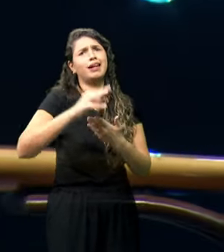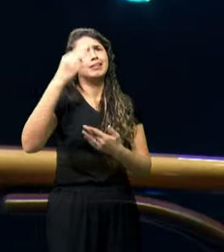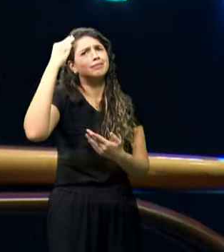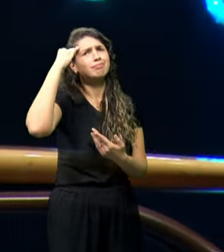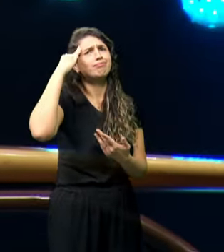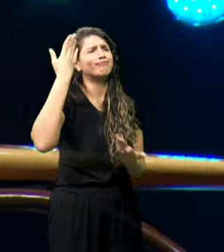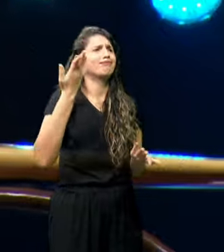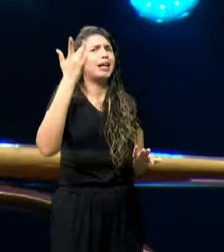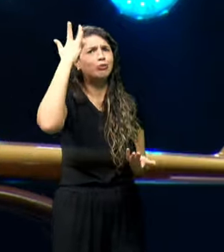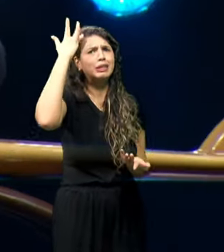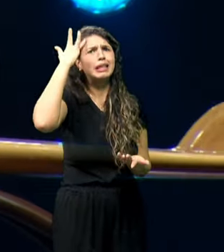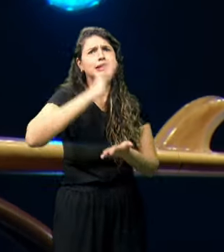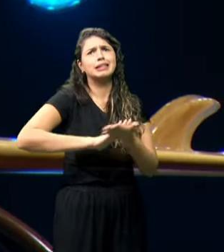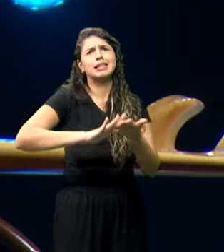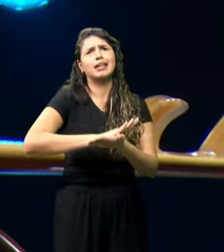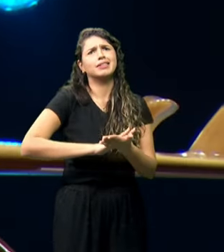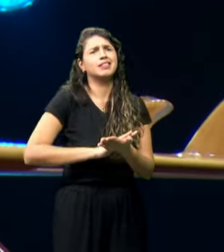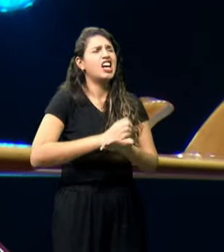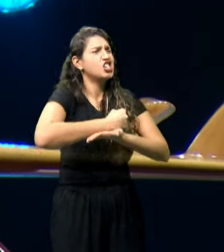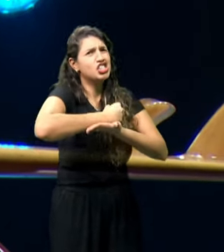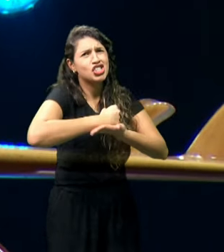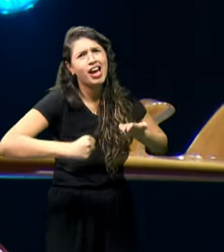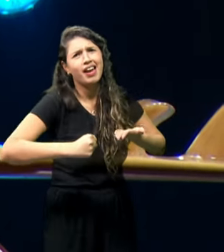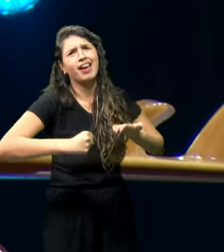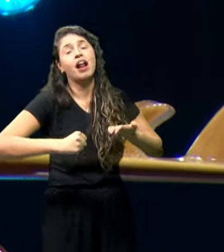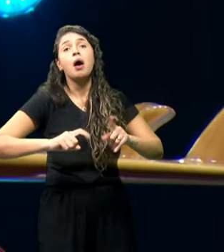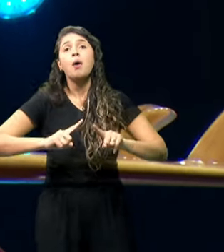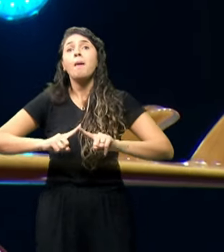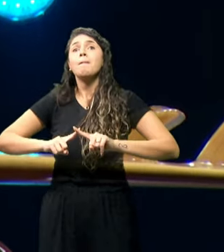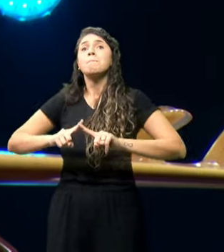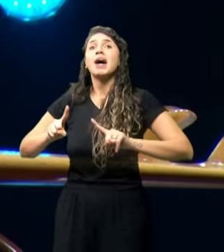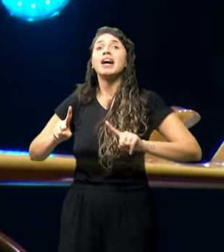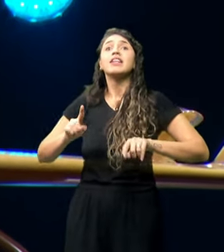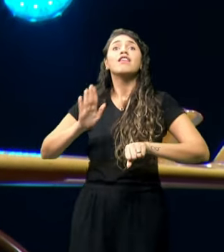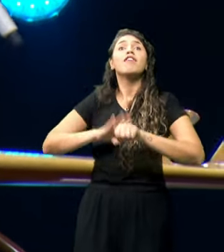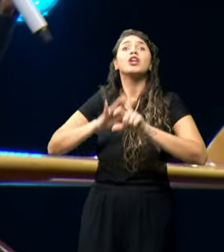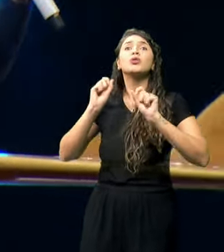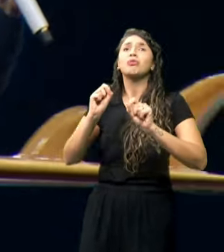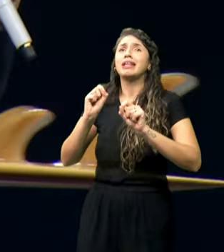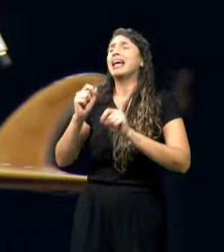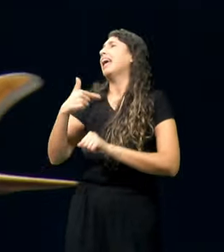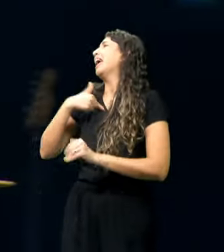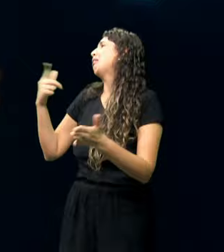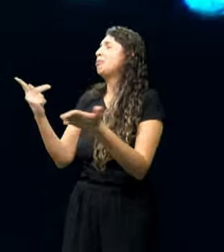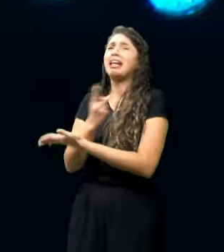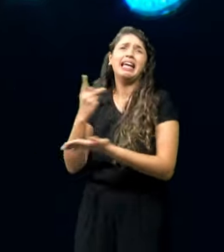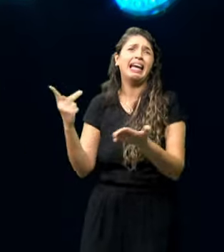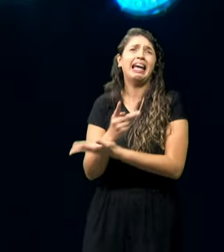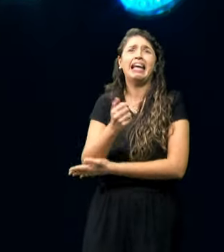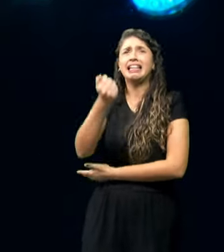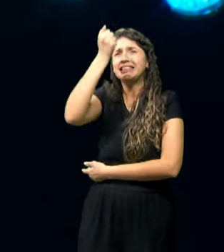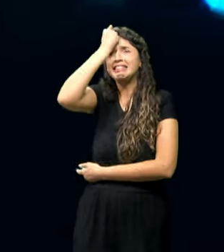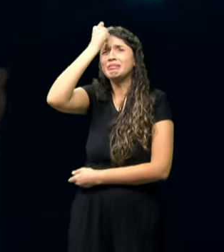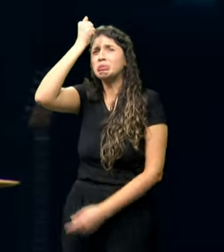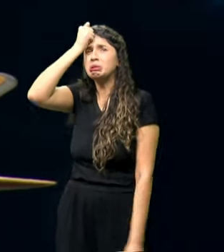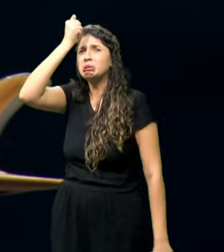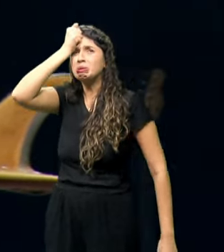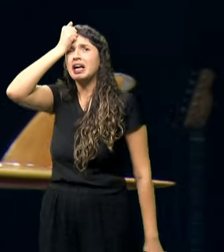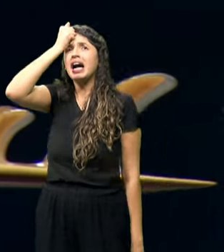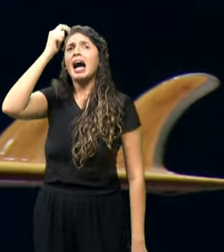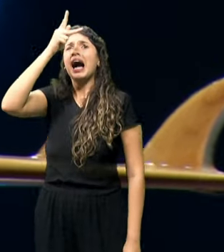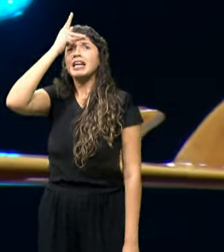que que ele faz? Pequei contra meu pai. Eu errei. Quanta gente na casa do meu pai está bem